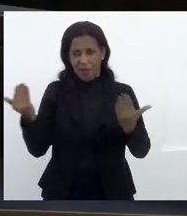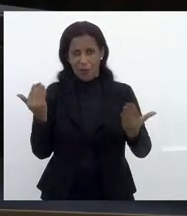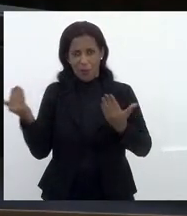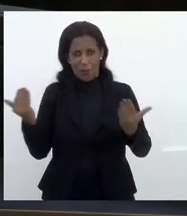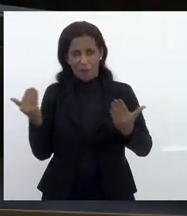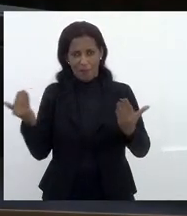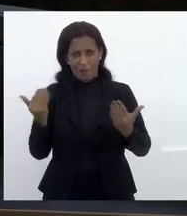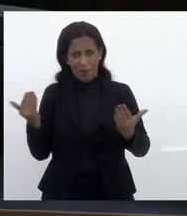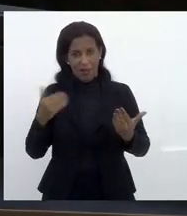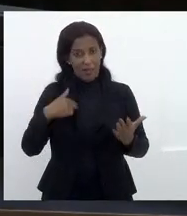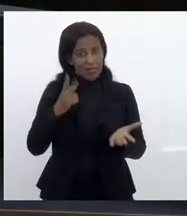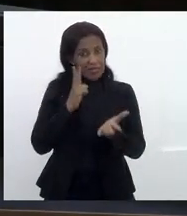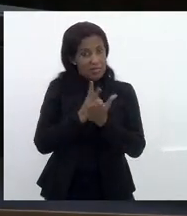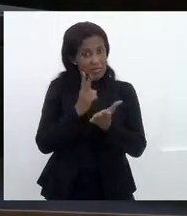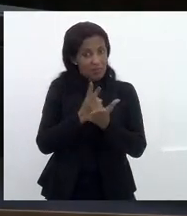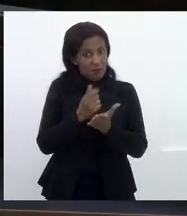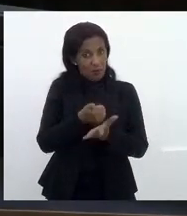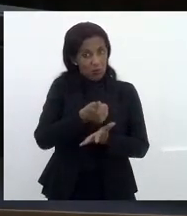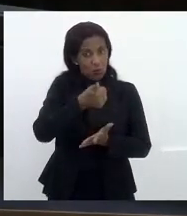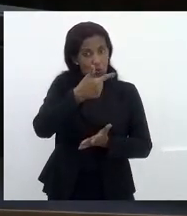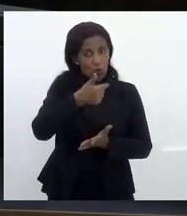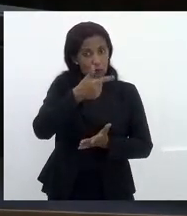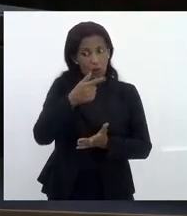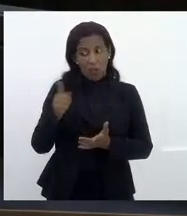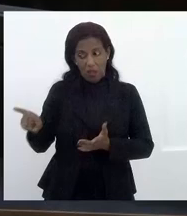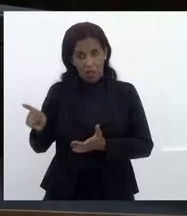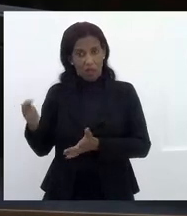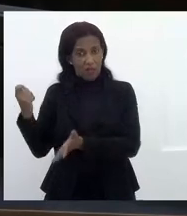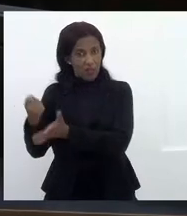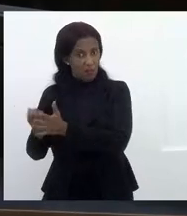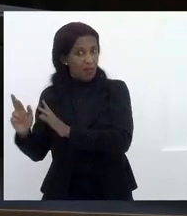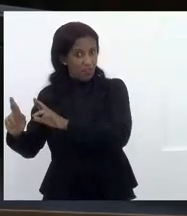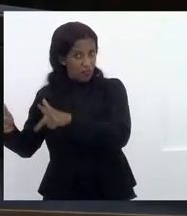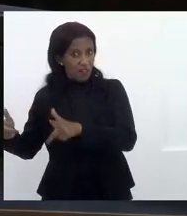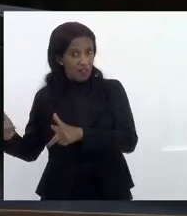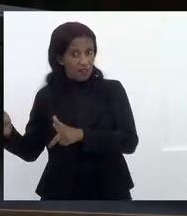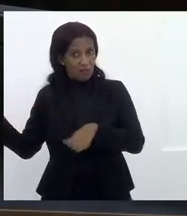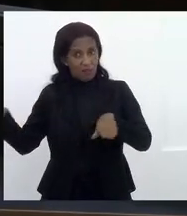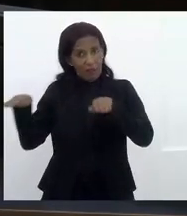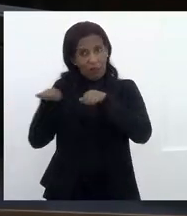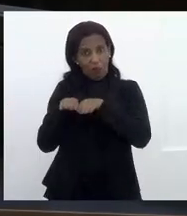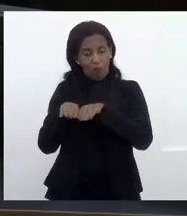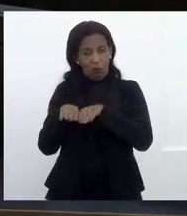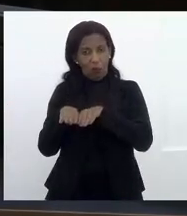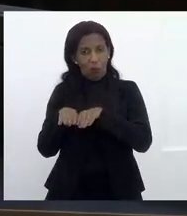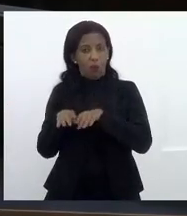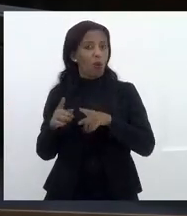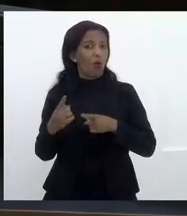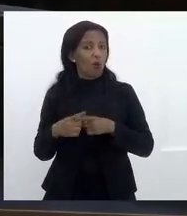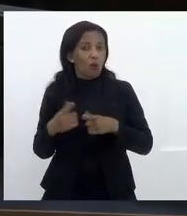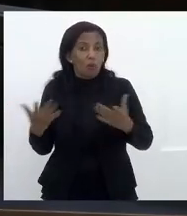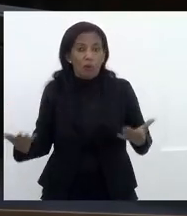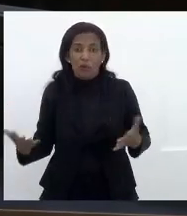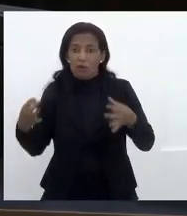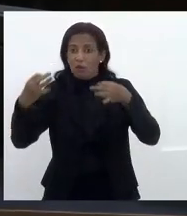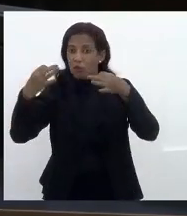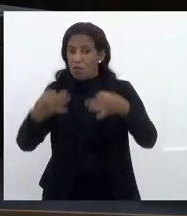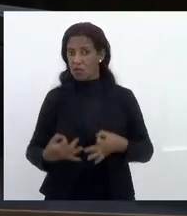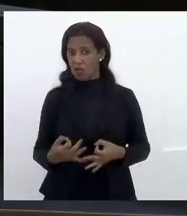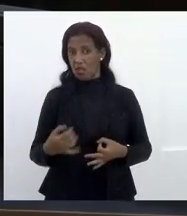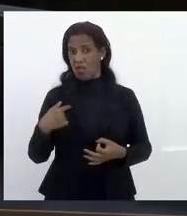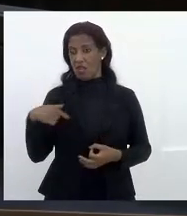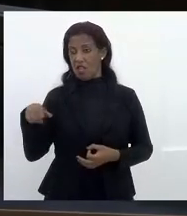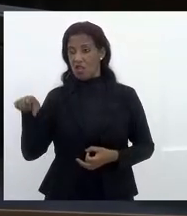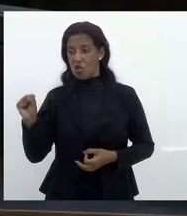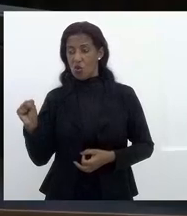Sérgio Aureliano que sempre pagou sobre 12 ele vai ter que pagar a diferença da contribuição é porque senão não seria justo ele